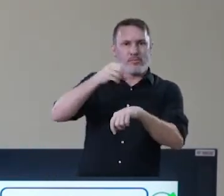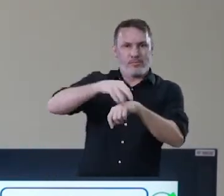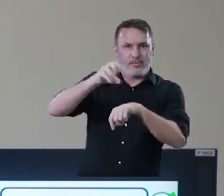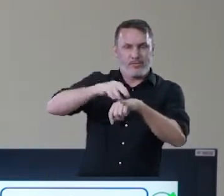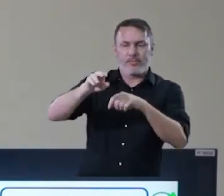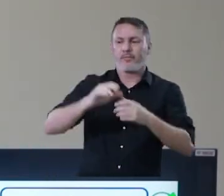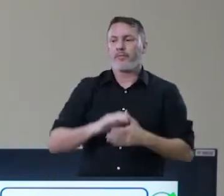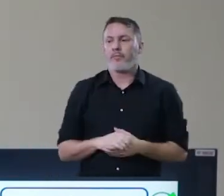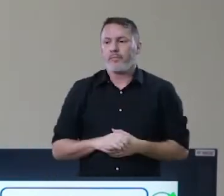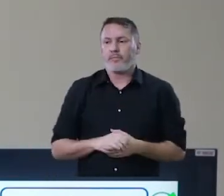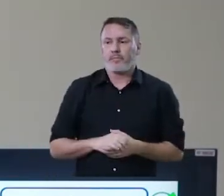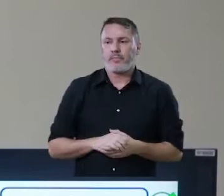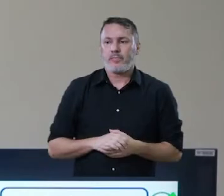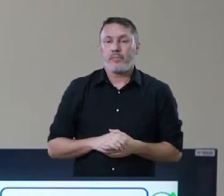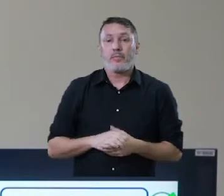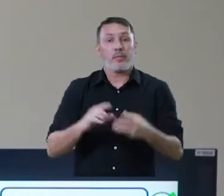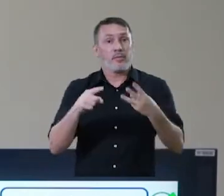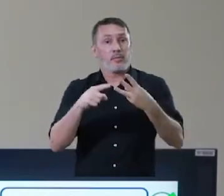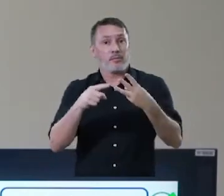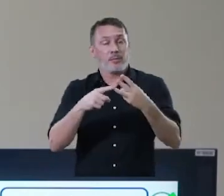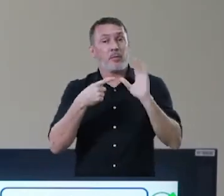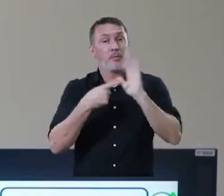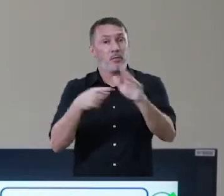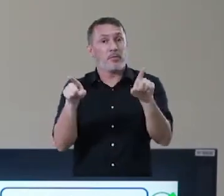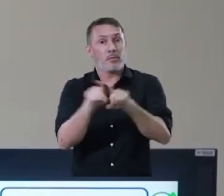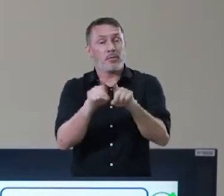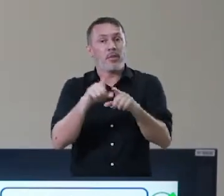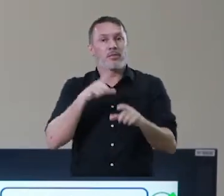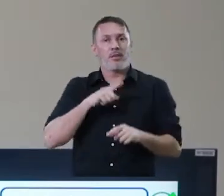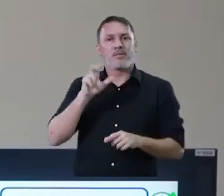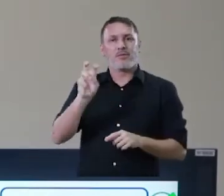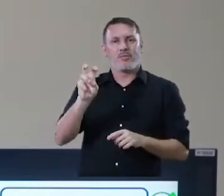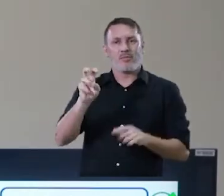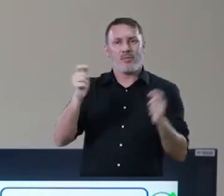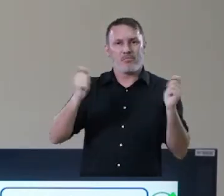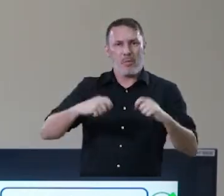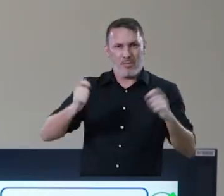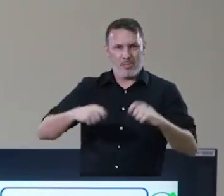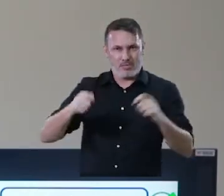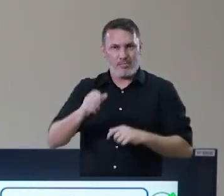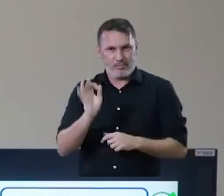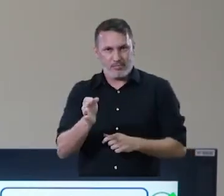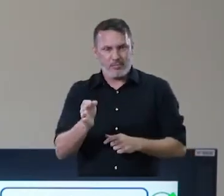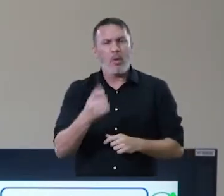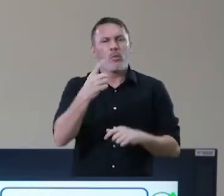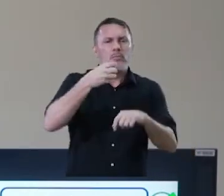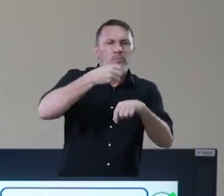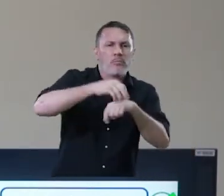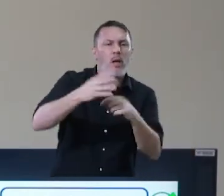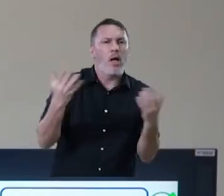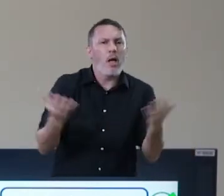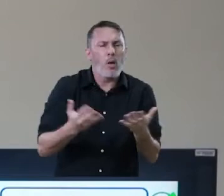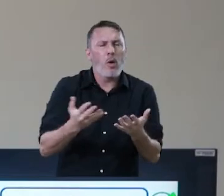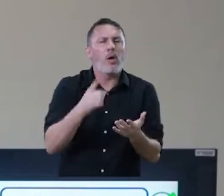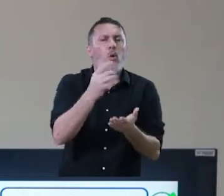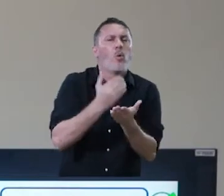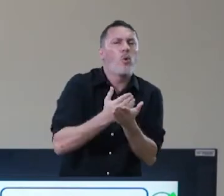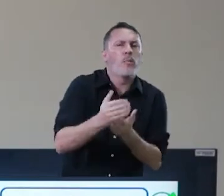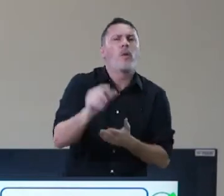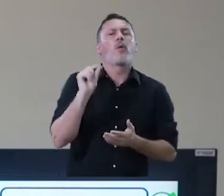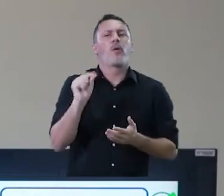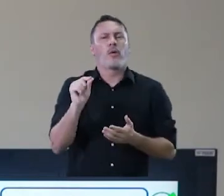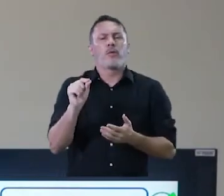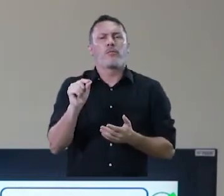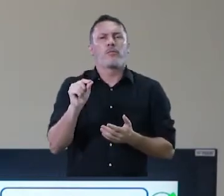curso. Eu também mostrei para você hoje as 5 competências. Uma dica que eu dou a vocês a partir de agora